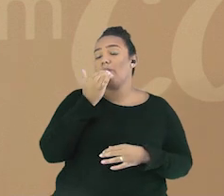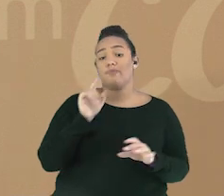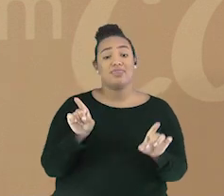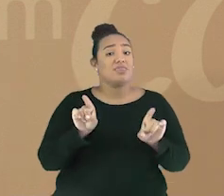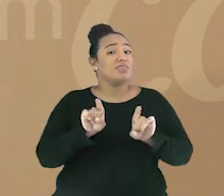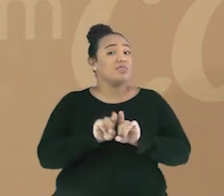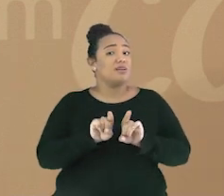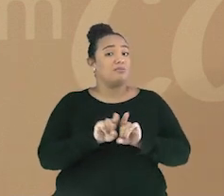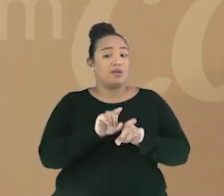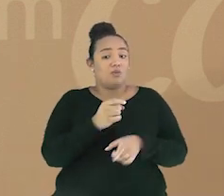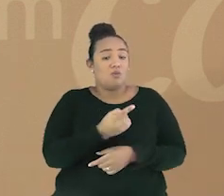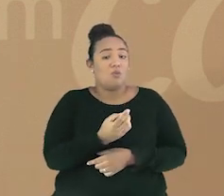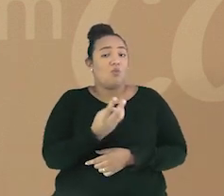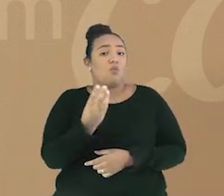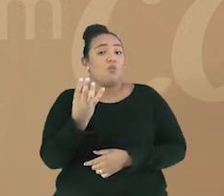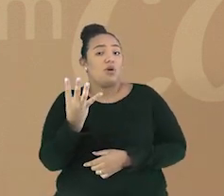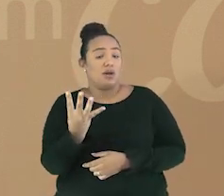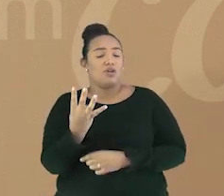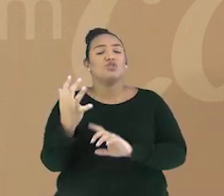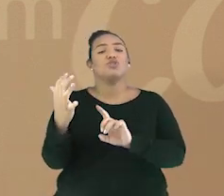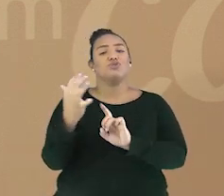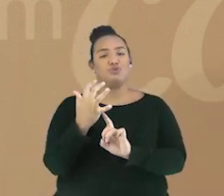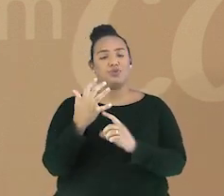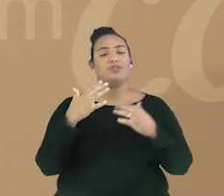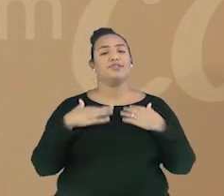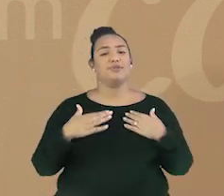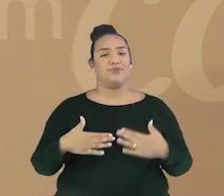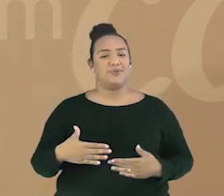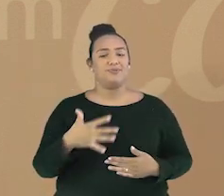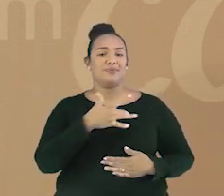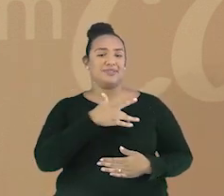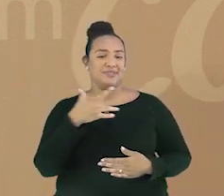isso faz uma grande diferença para a nossa saúde.